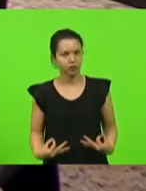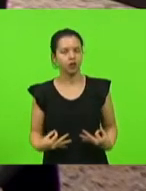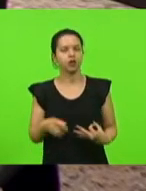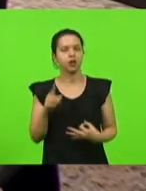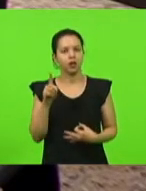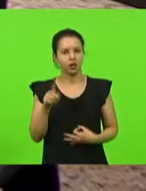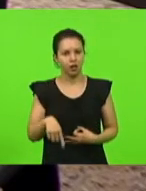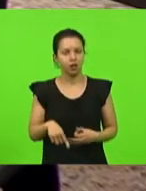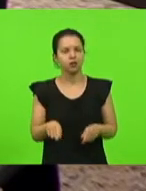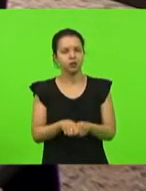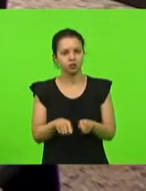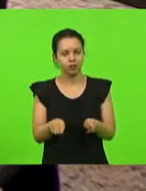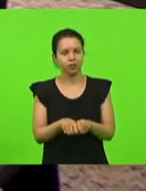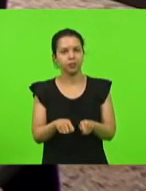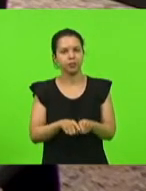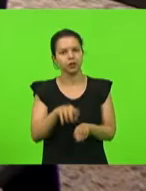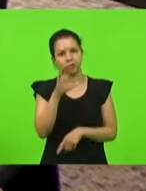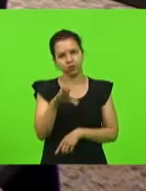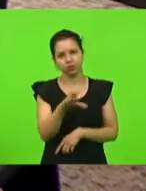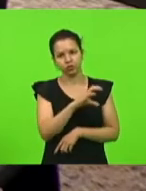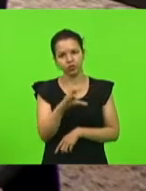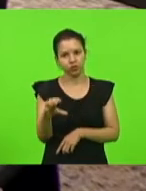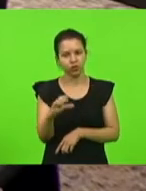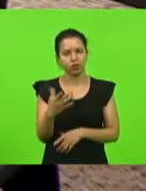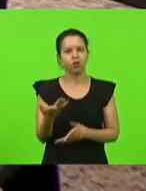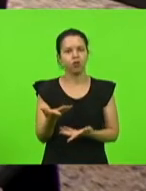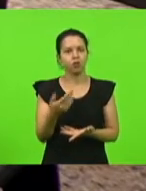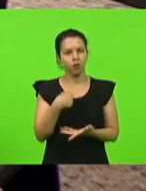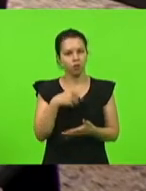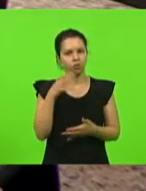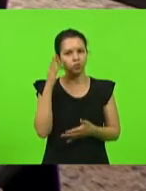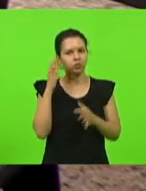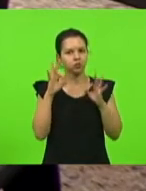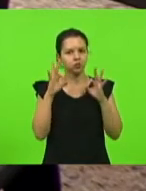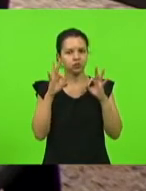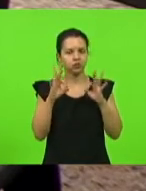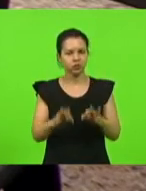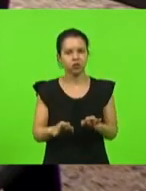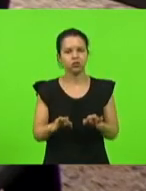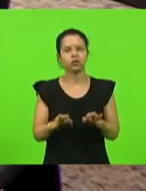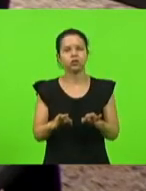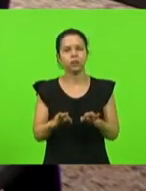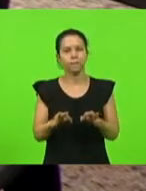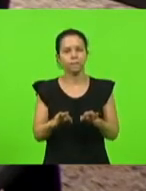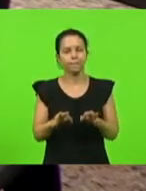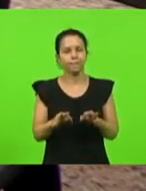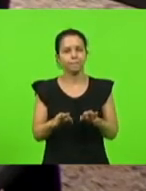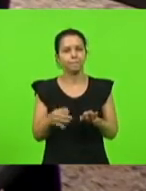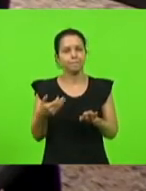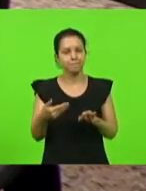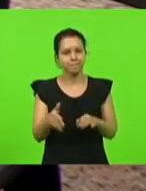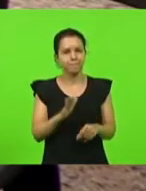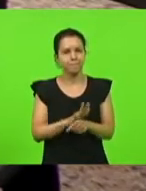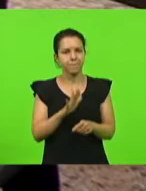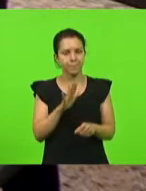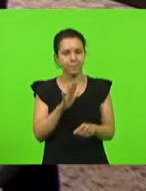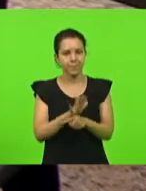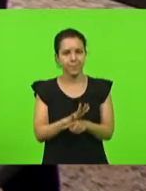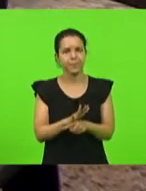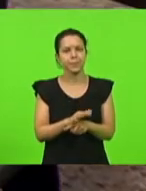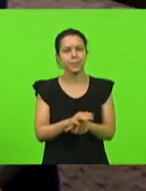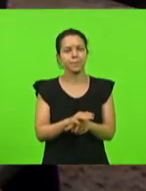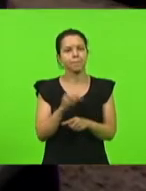cristão também, e eu tenho certeza que vai ser um grande avanço para o Supremo Tribunal Federal brasileiro